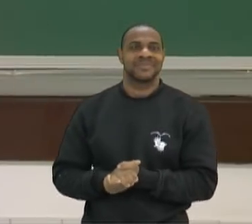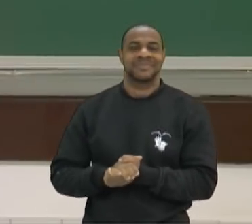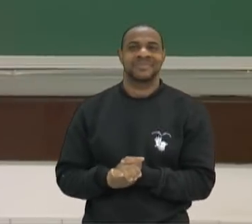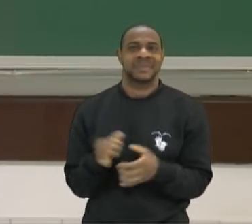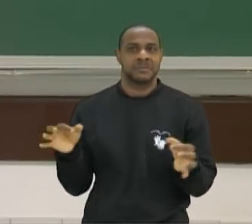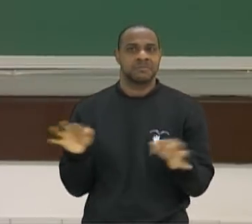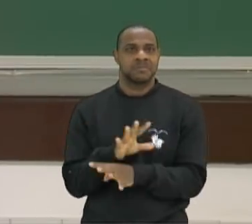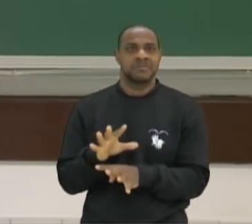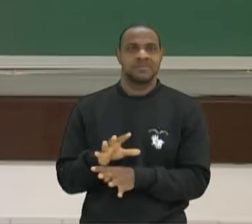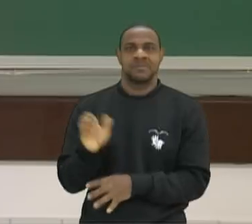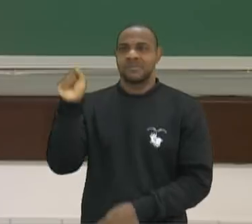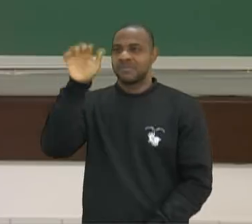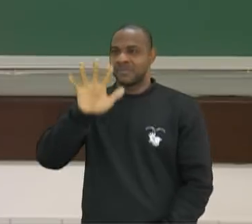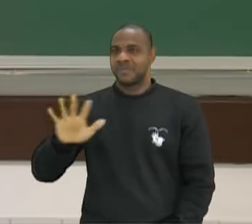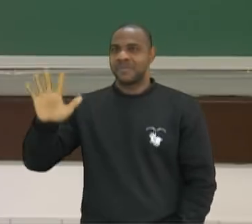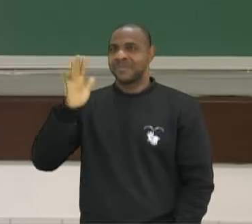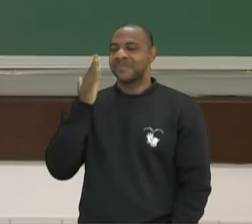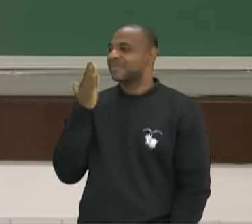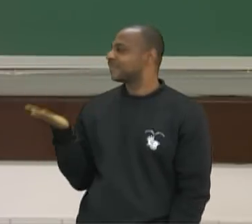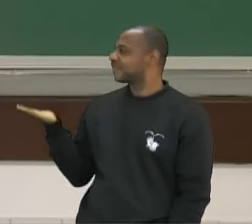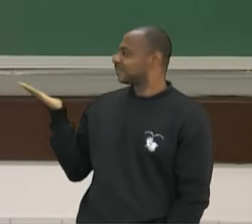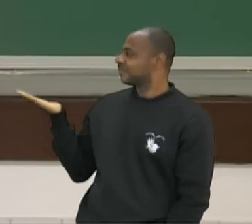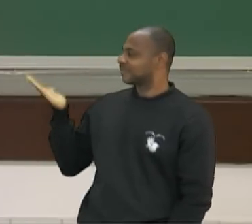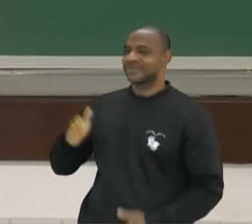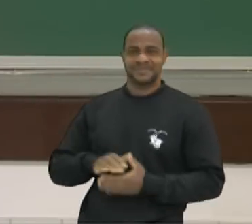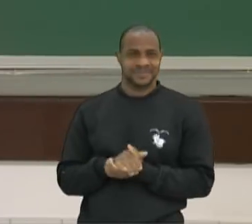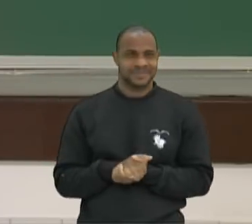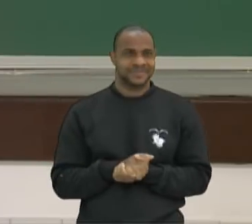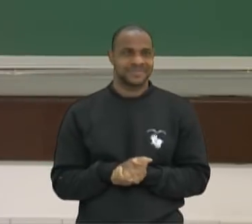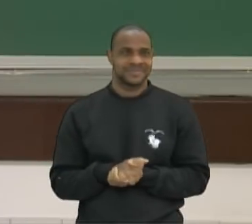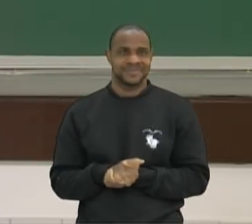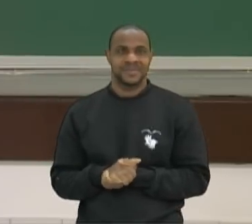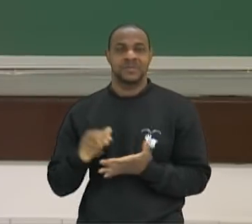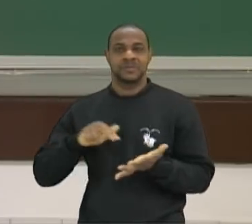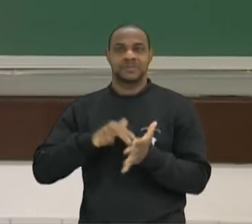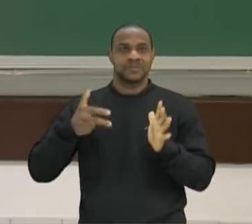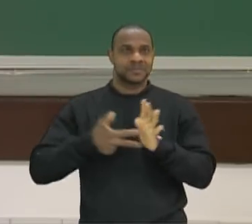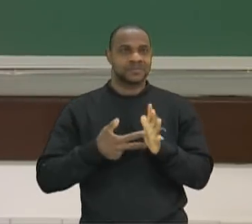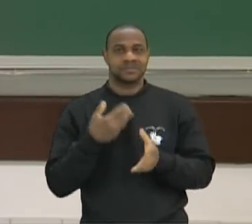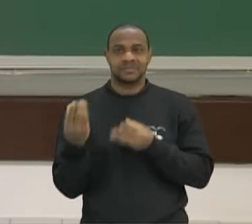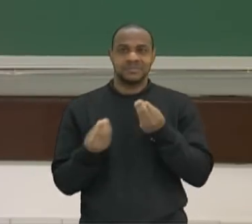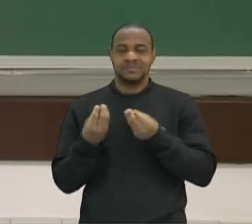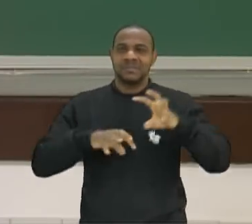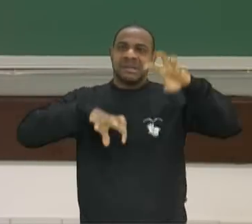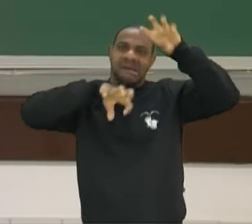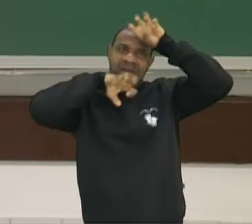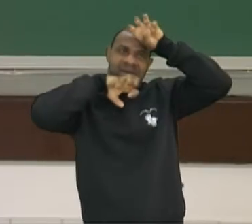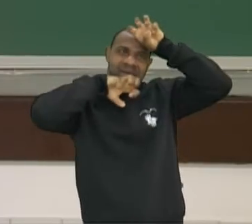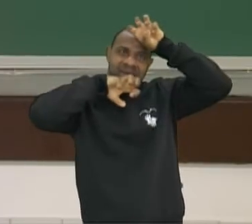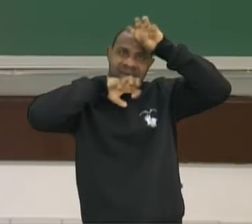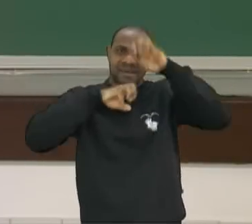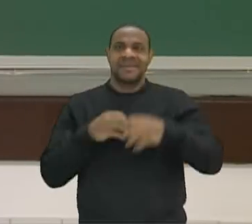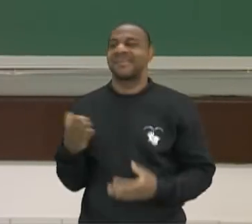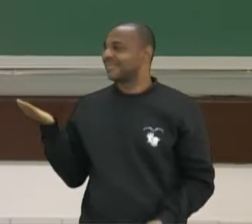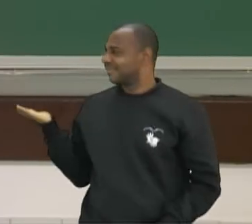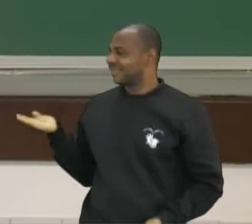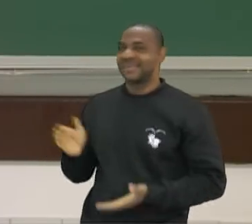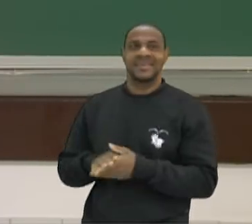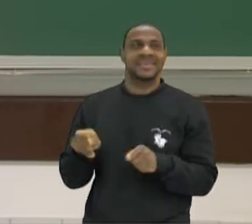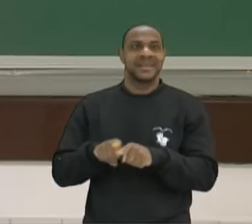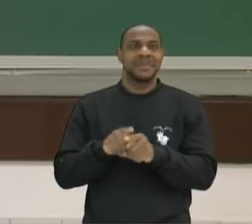No caso seria, vamos dizer assim, o significado da caricatura, né? E aqui o desenho